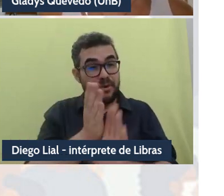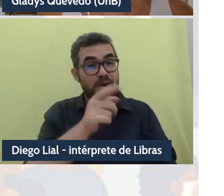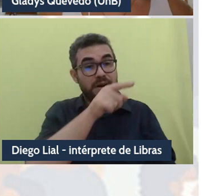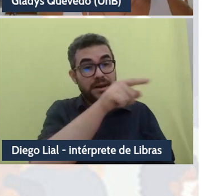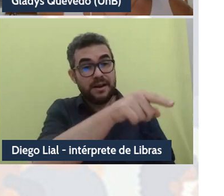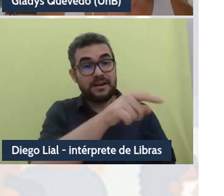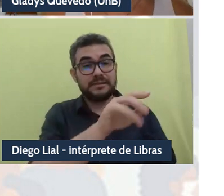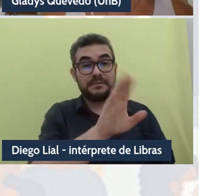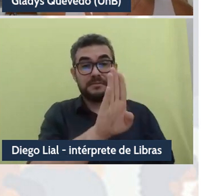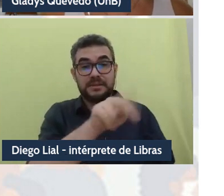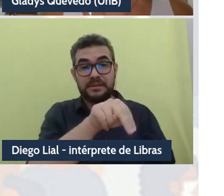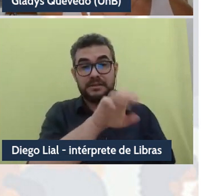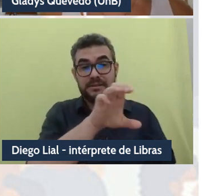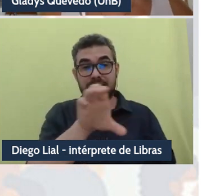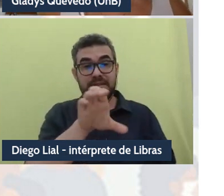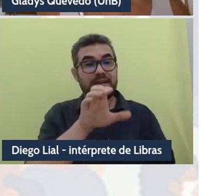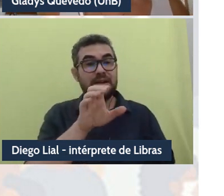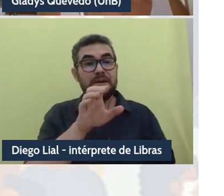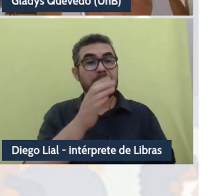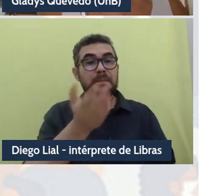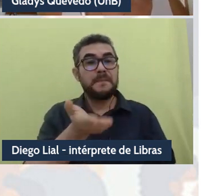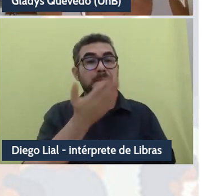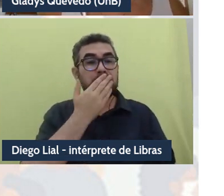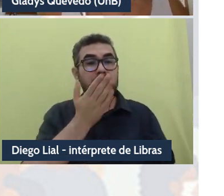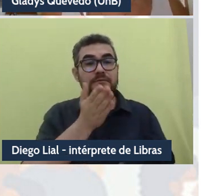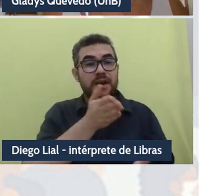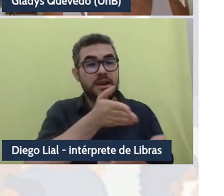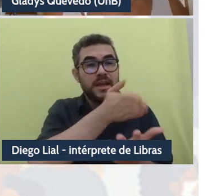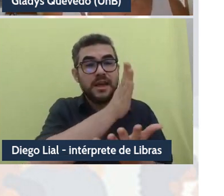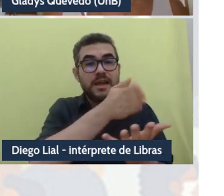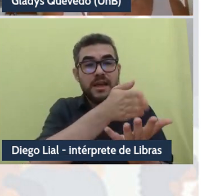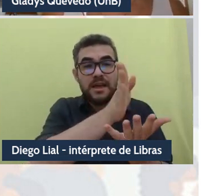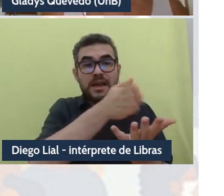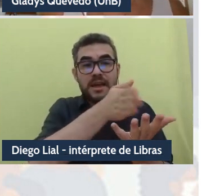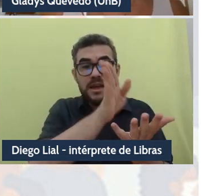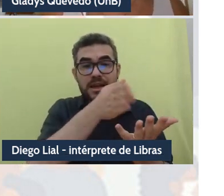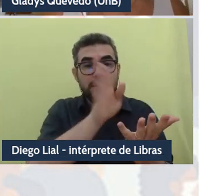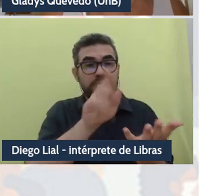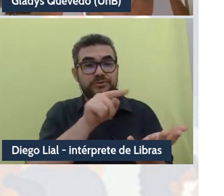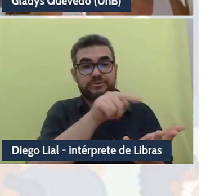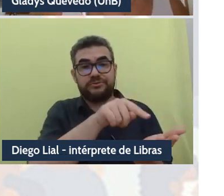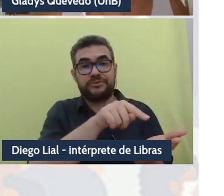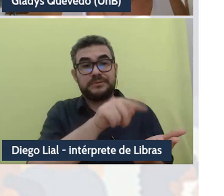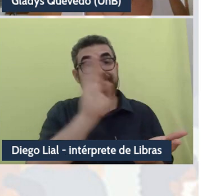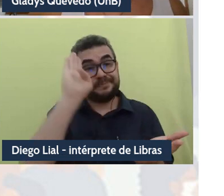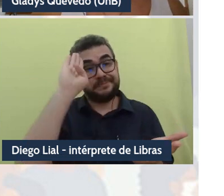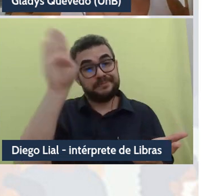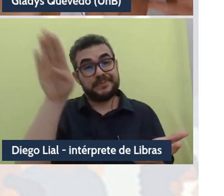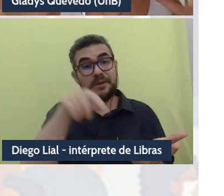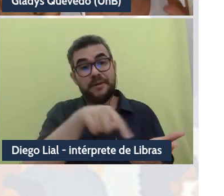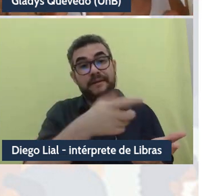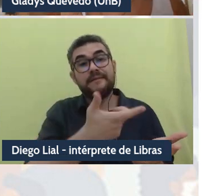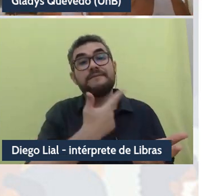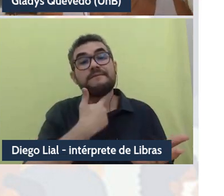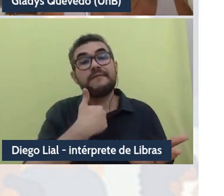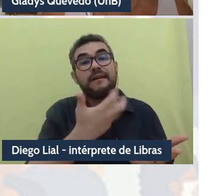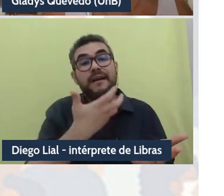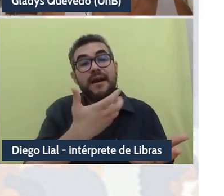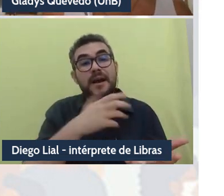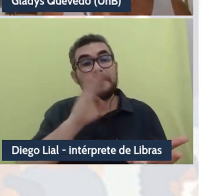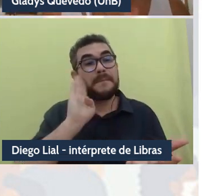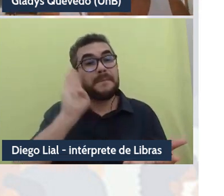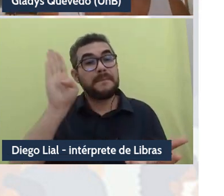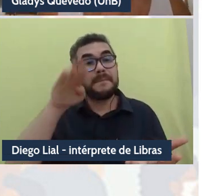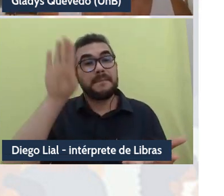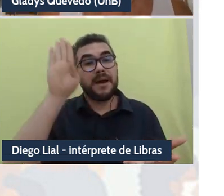os eixos da língua inglesa, né? Eu estou falando principalmente da língua inglesa, que é a minha área, né? Bom, então, para encerrar aqui,